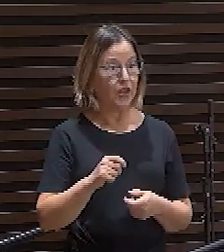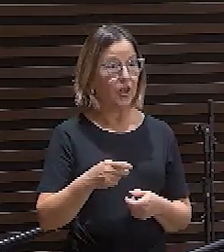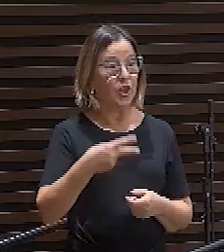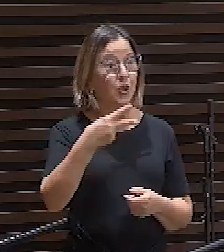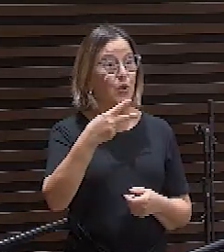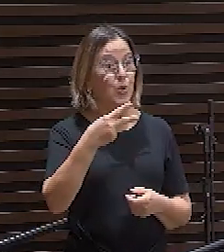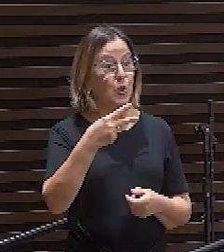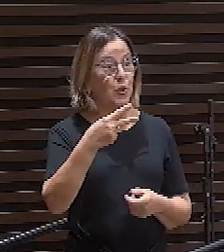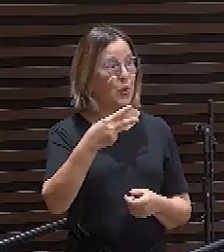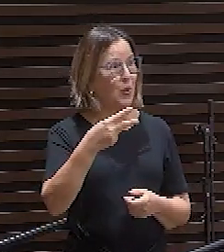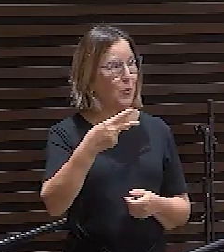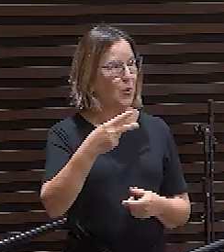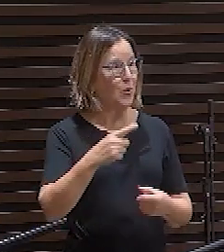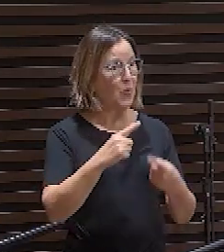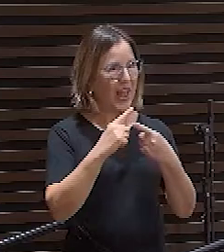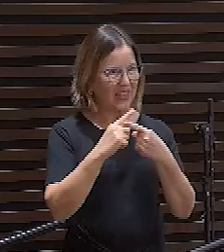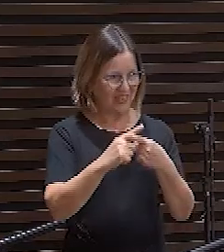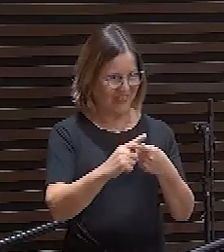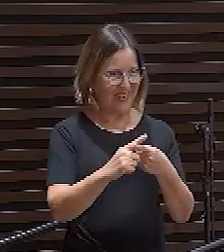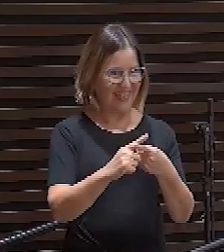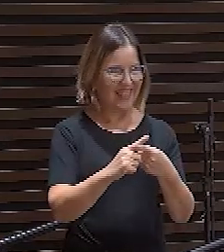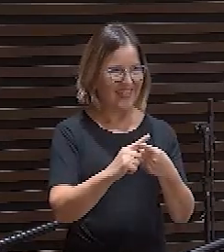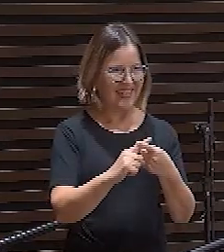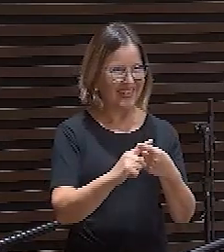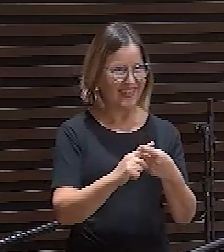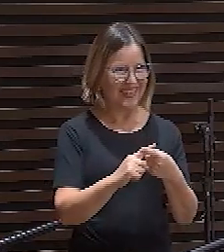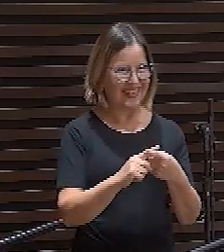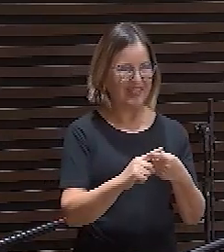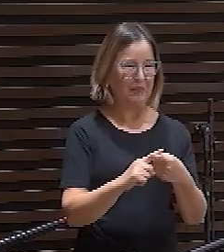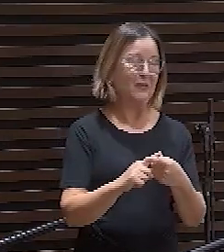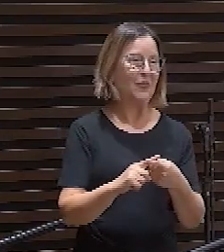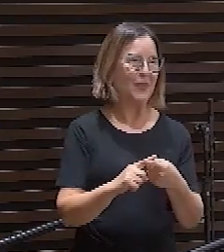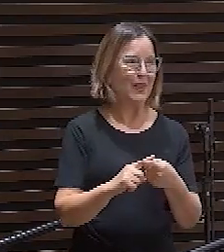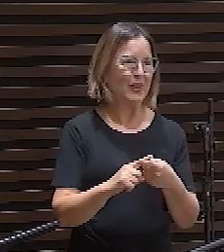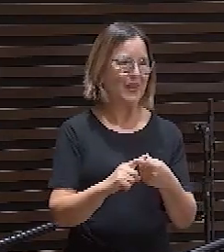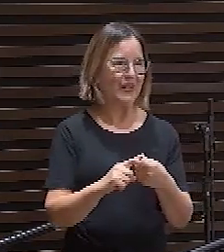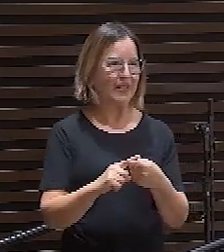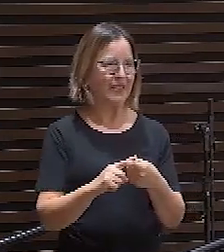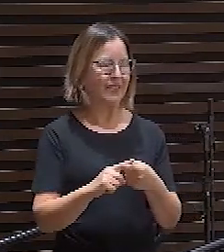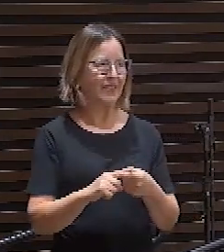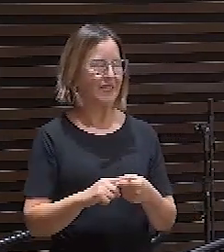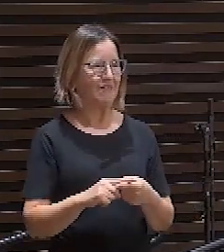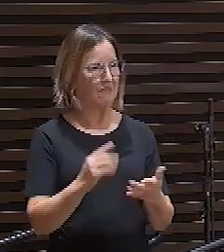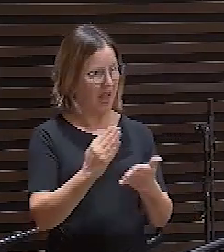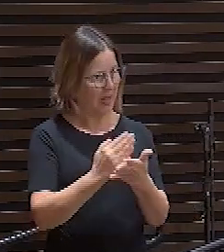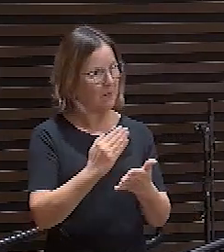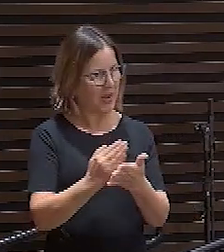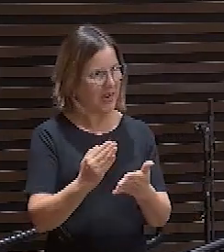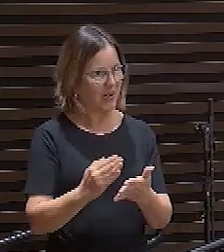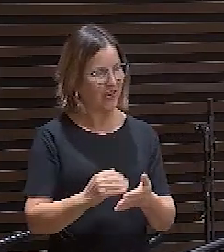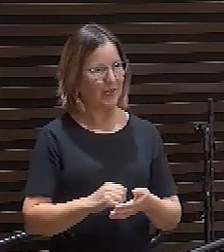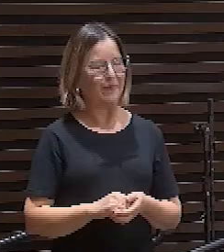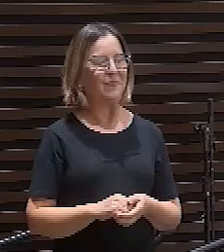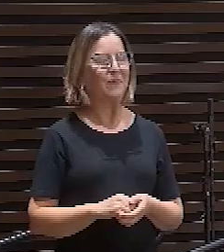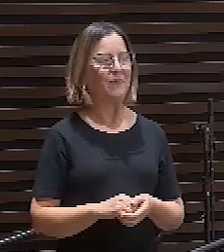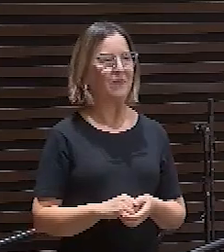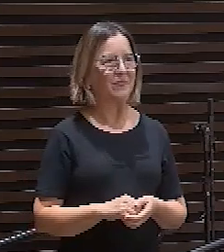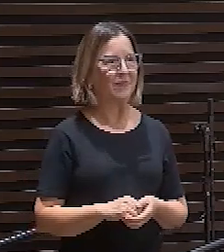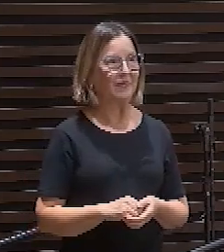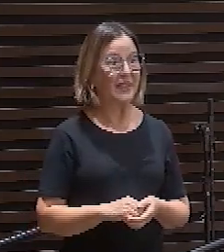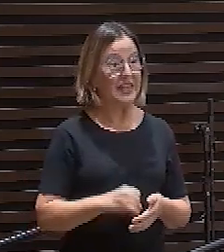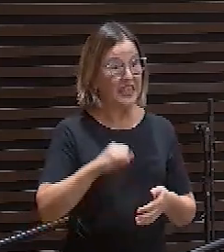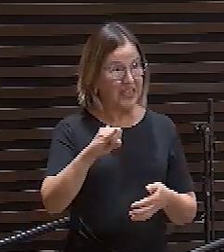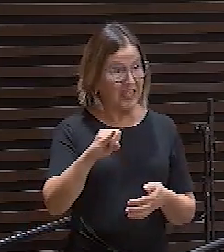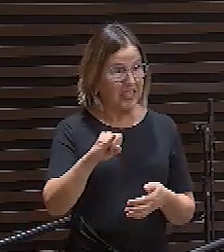Tem filho mais velho aqui? Filho mais velho, mas hoje não tem mais, caiu isso aí, tá? Se não